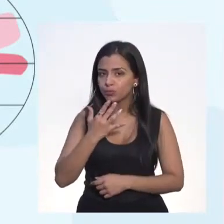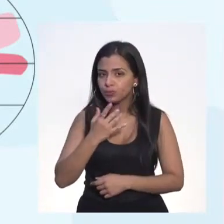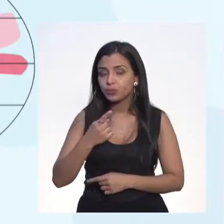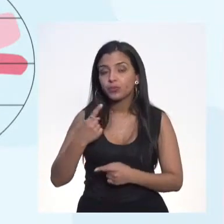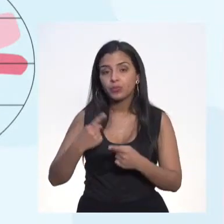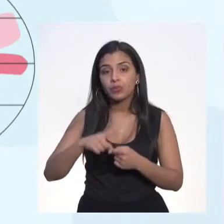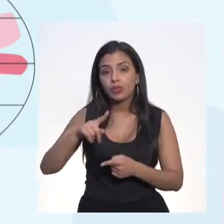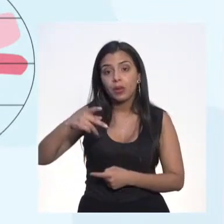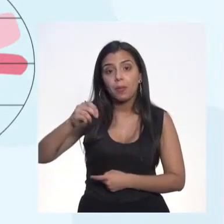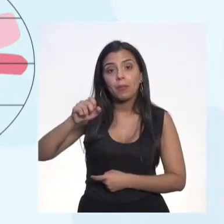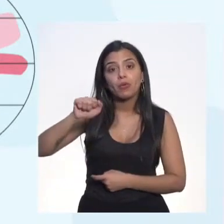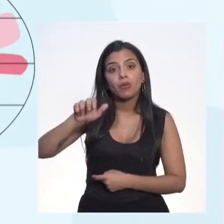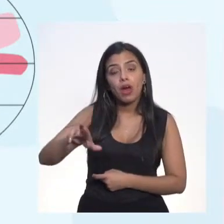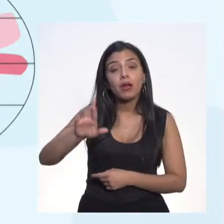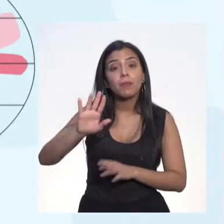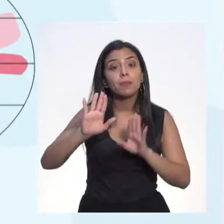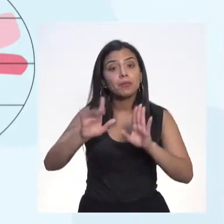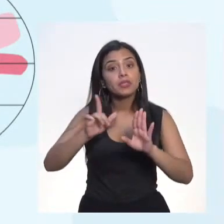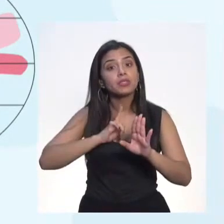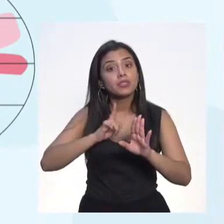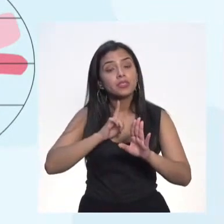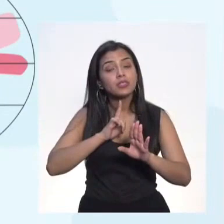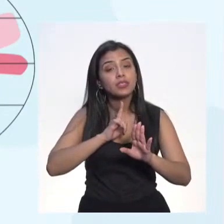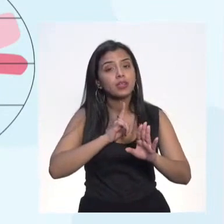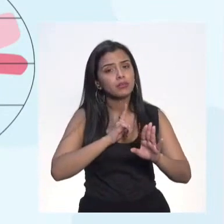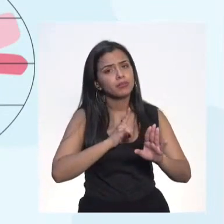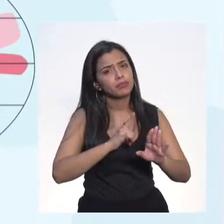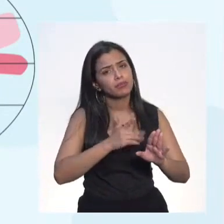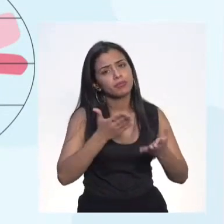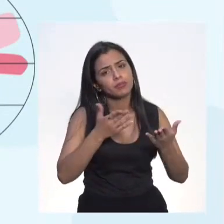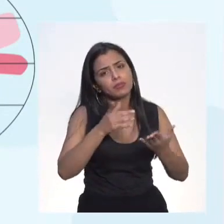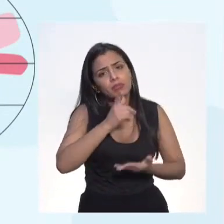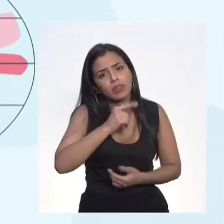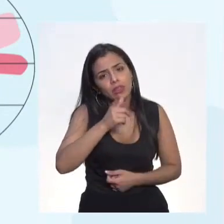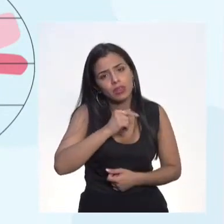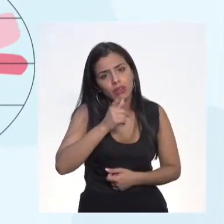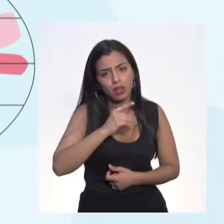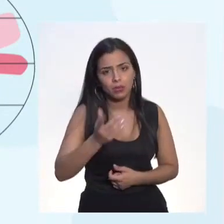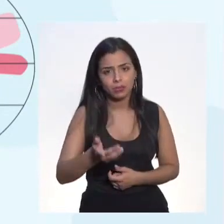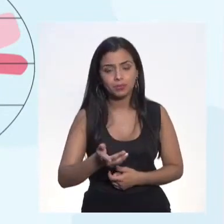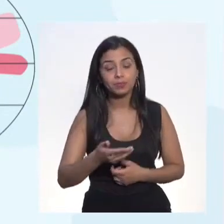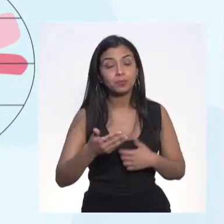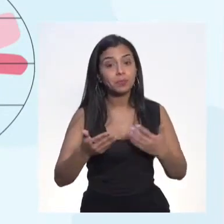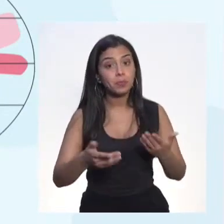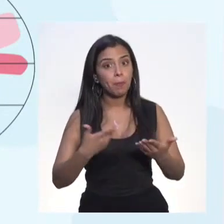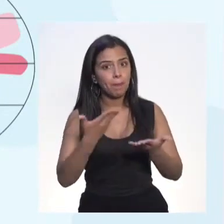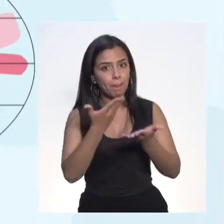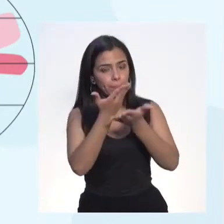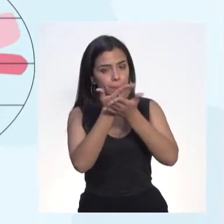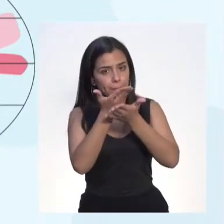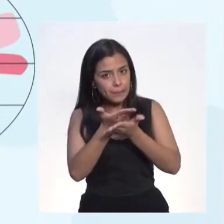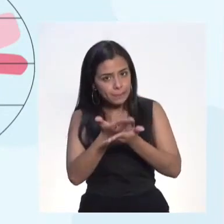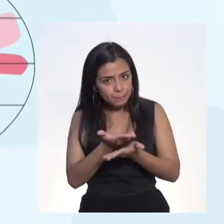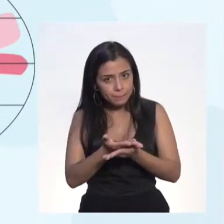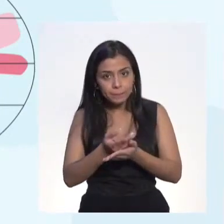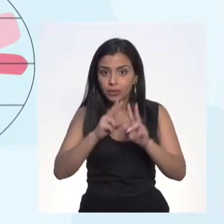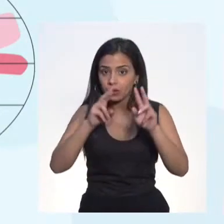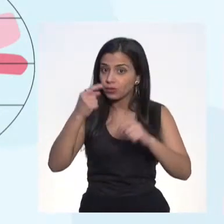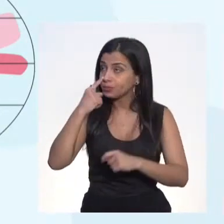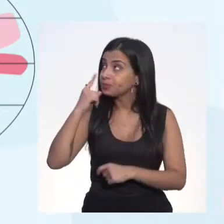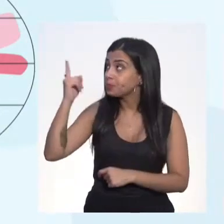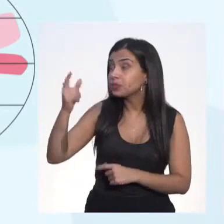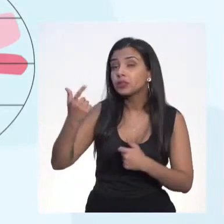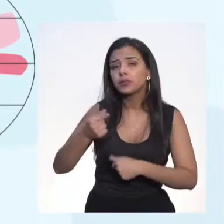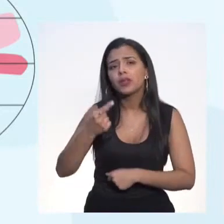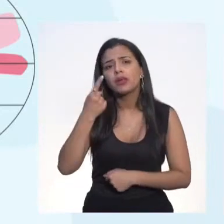polar, mas que tem umidade porque ela é marítima. Então, quando a gente acaba estudando as massas de ar, tem que ver